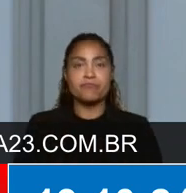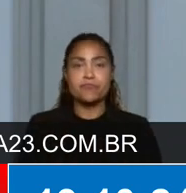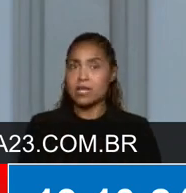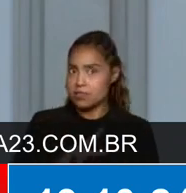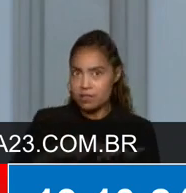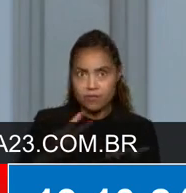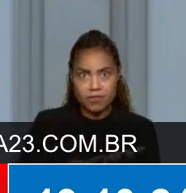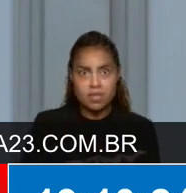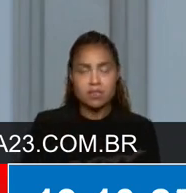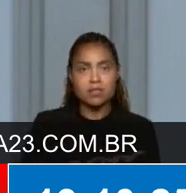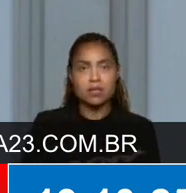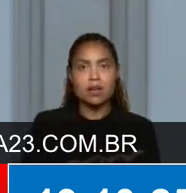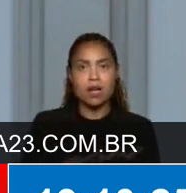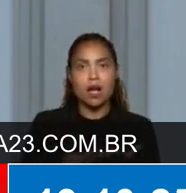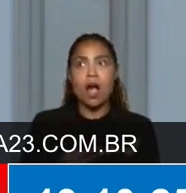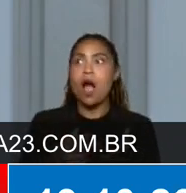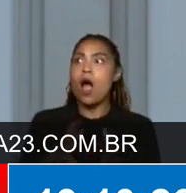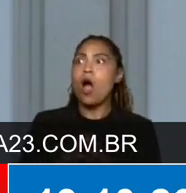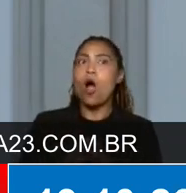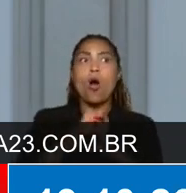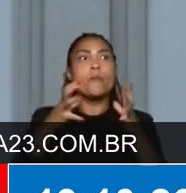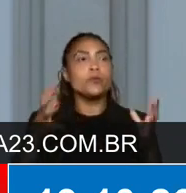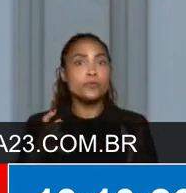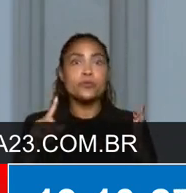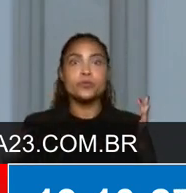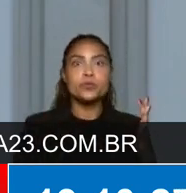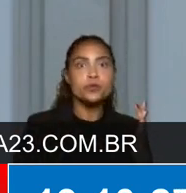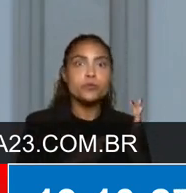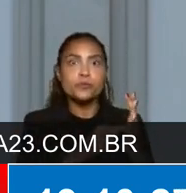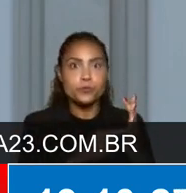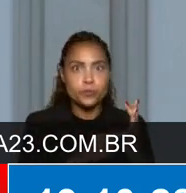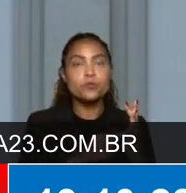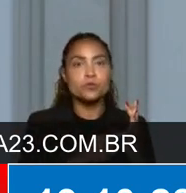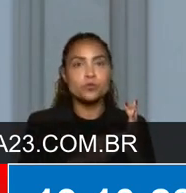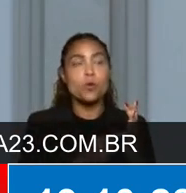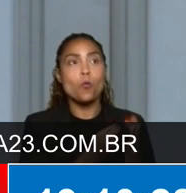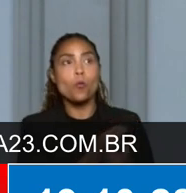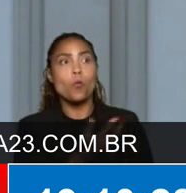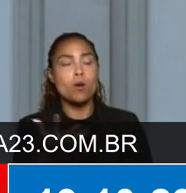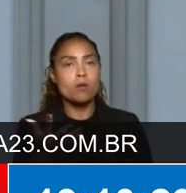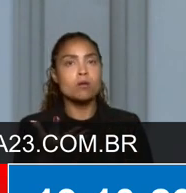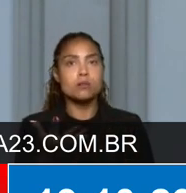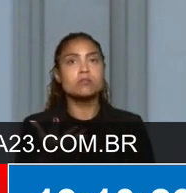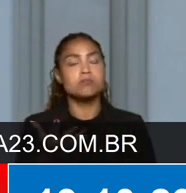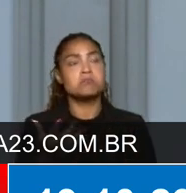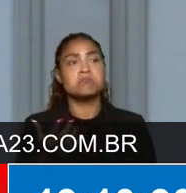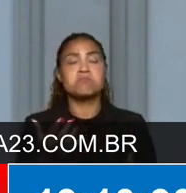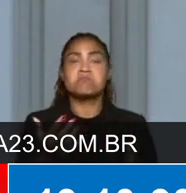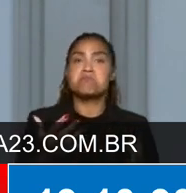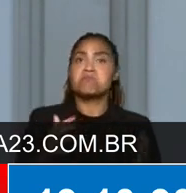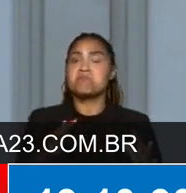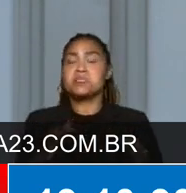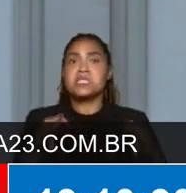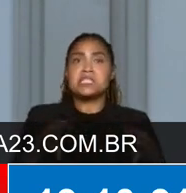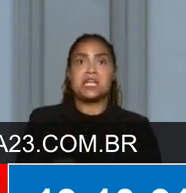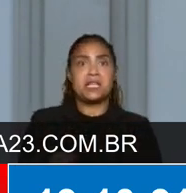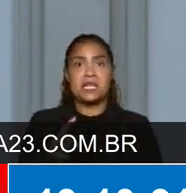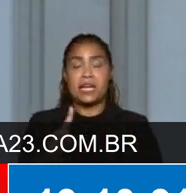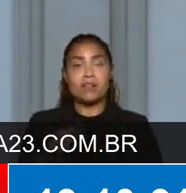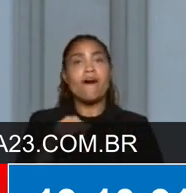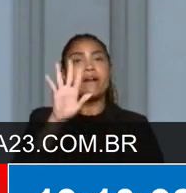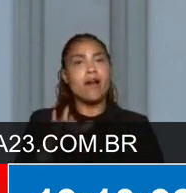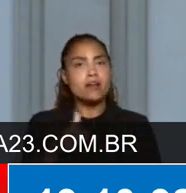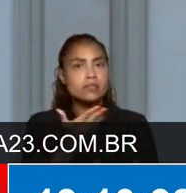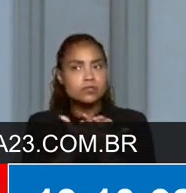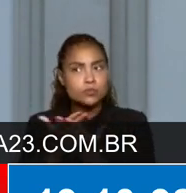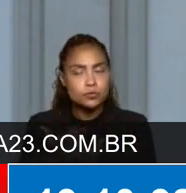que teve ali um aumento do número de denúncias, a gente não pode precisar dessa forma. Na verdade, quem estuda, quem